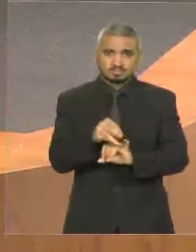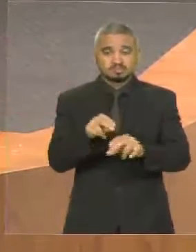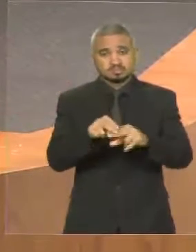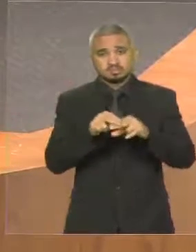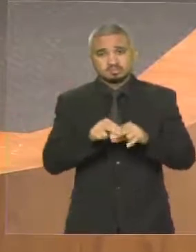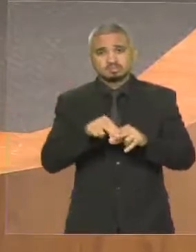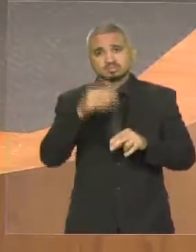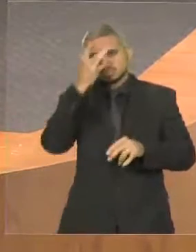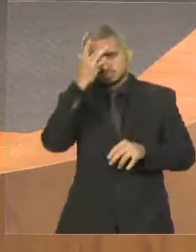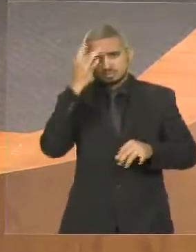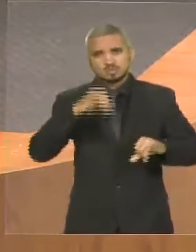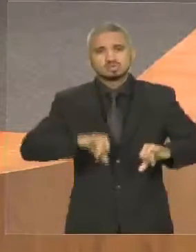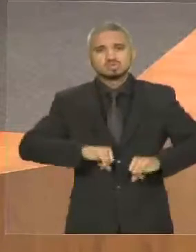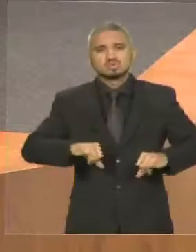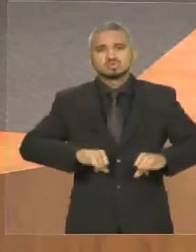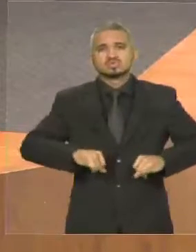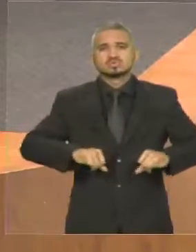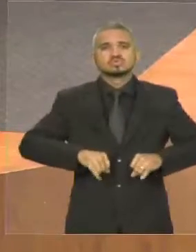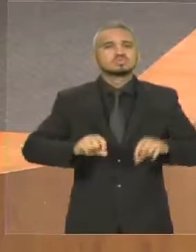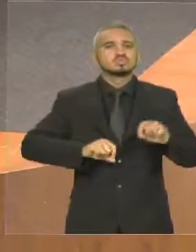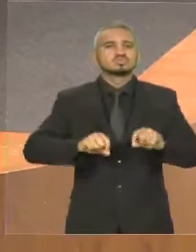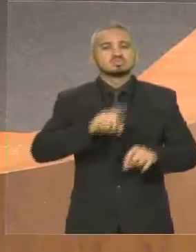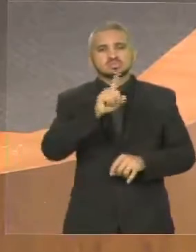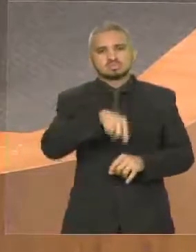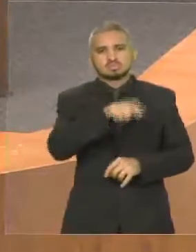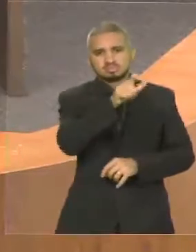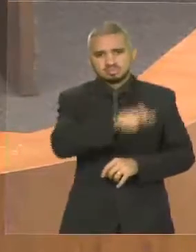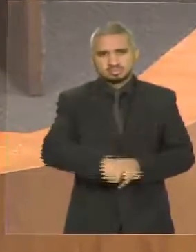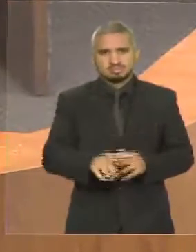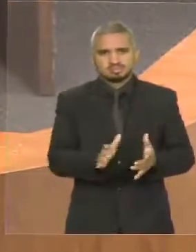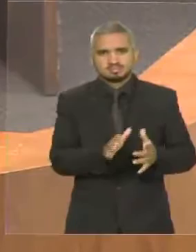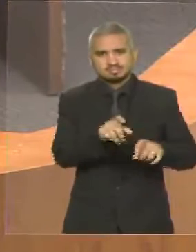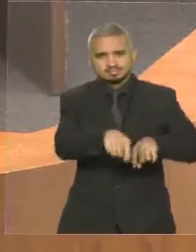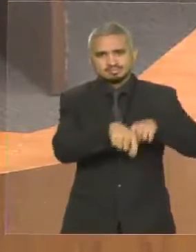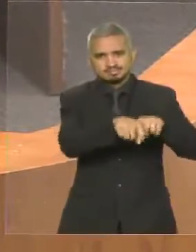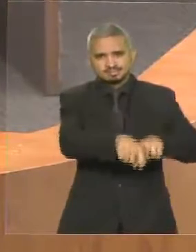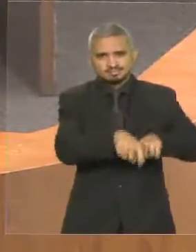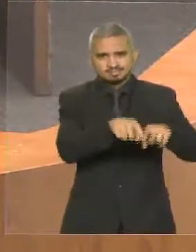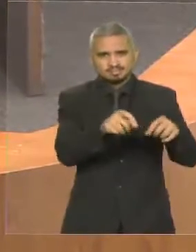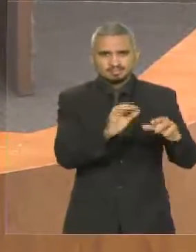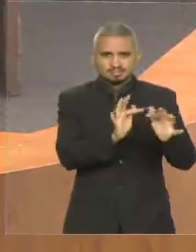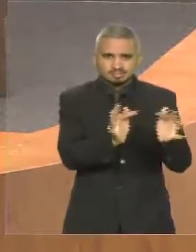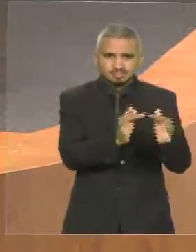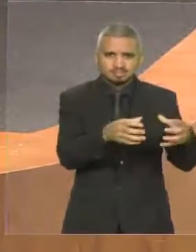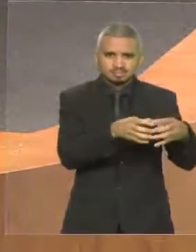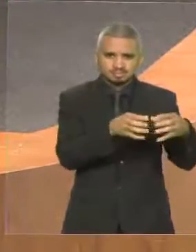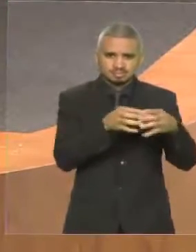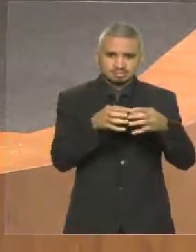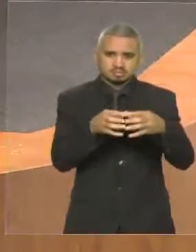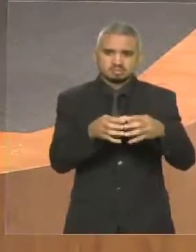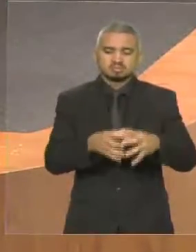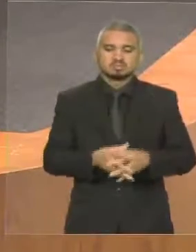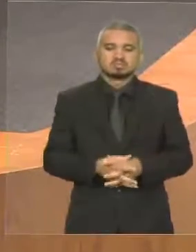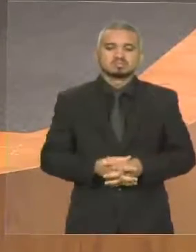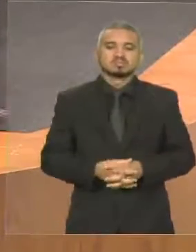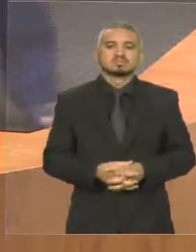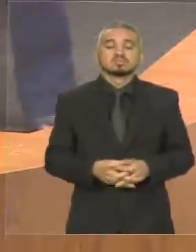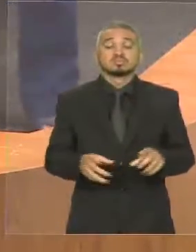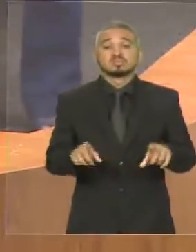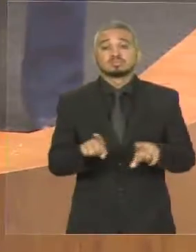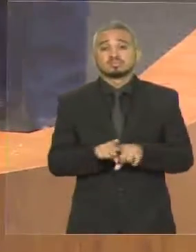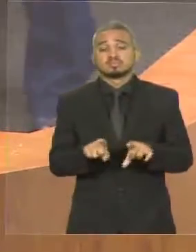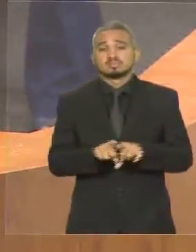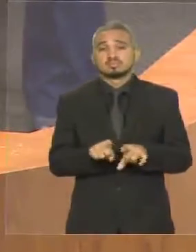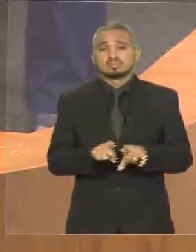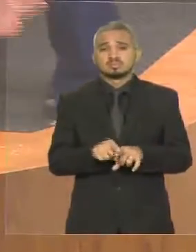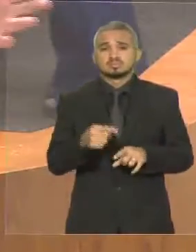produtor que será o responsável por essa antecipação. Mas o que me chamou a atenção